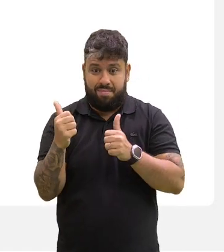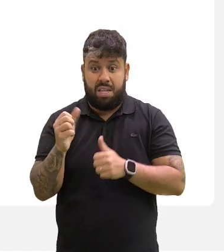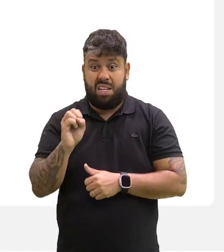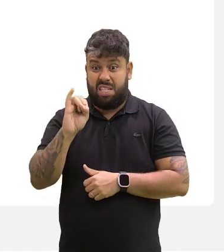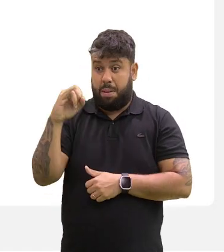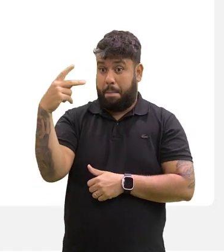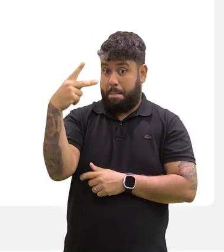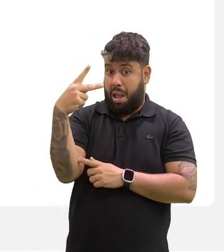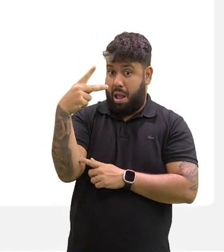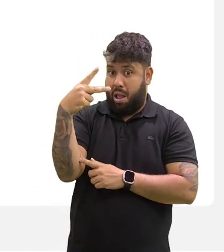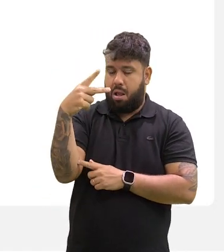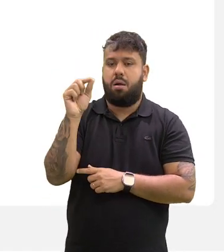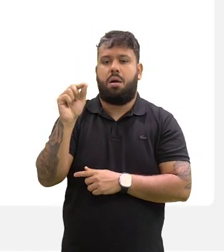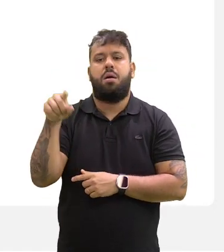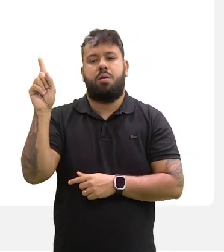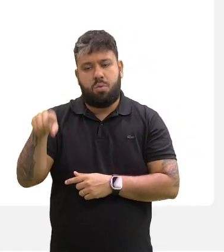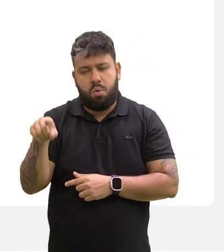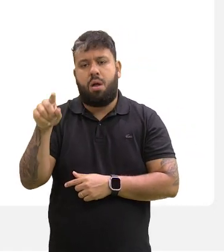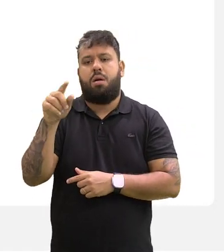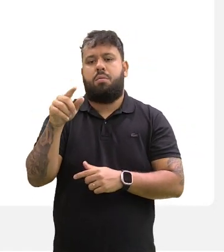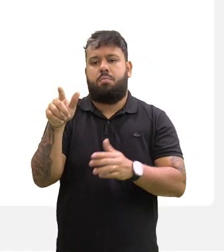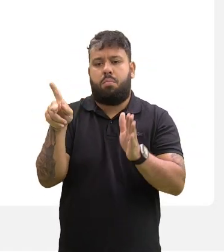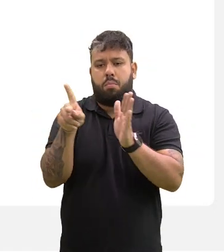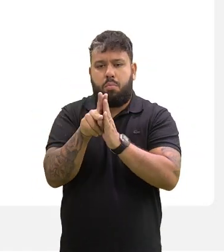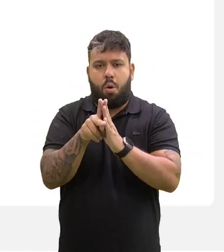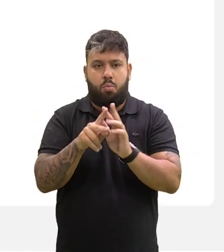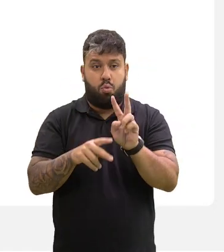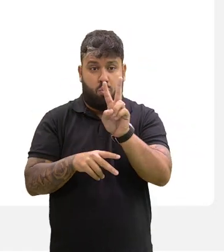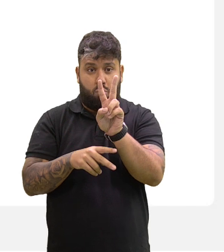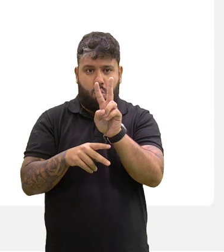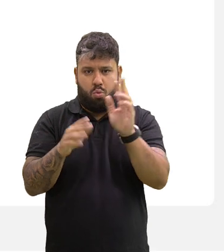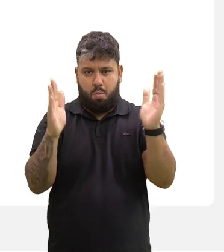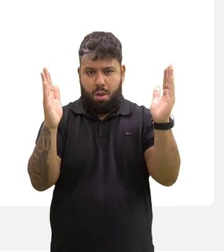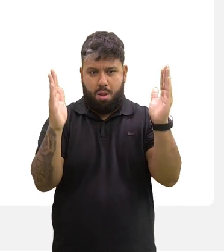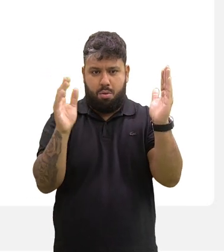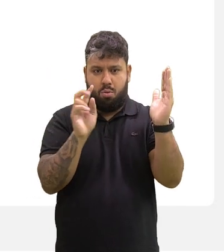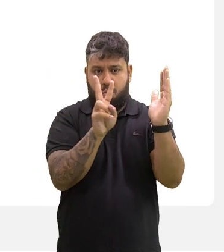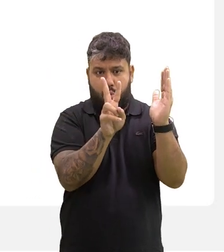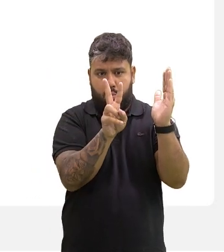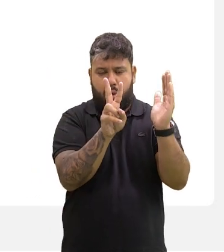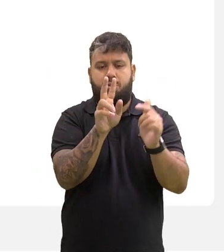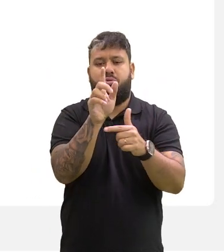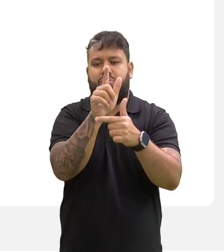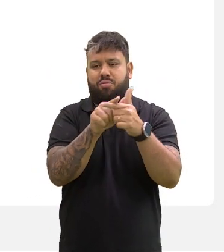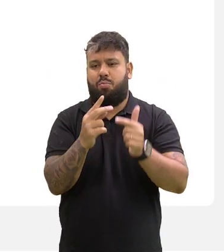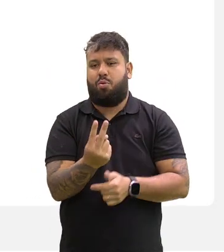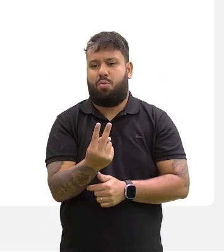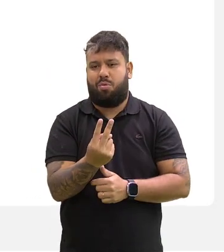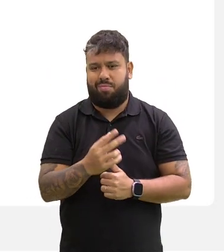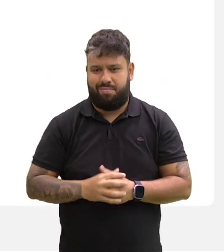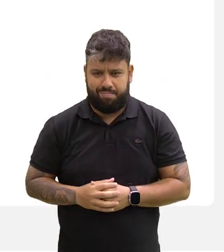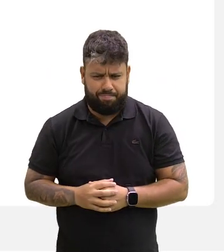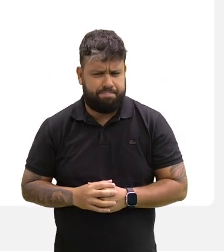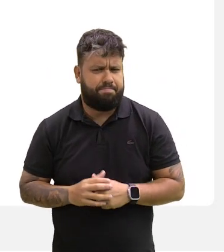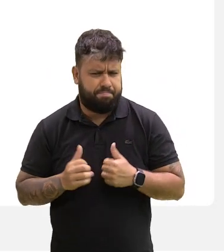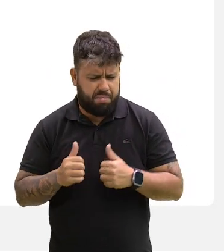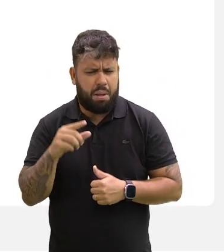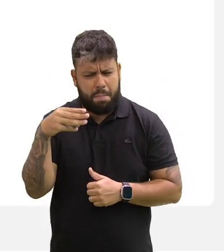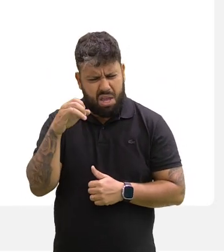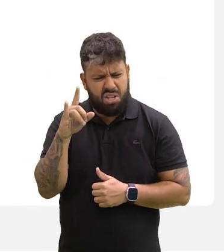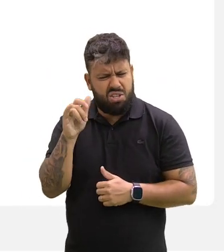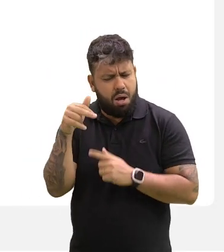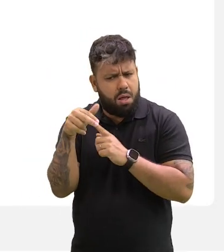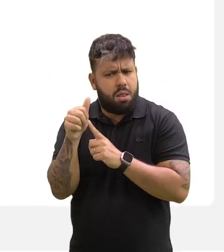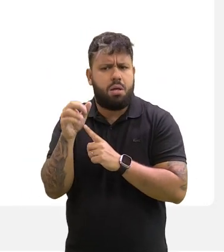for par, aí a mediana é dada pela média dos centrais. Beleza? A mediana é uma medida de tendência central que